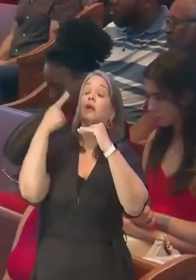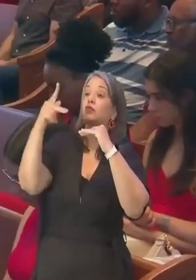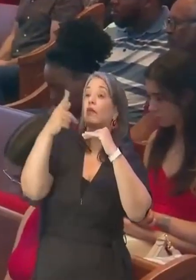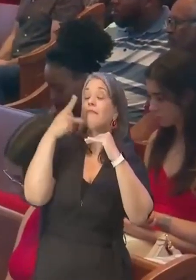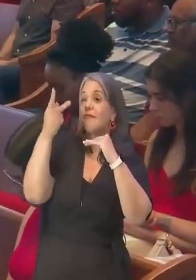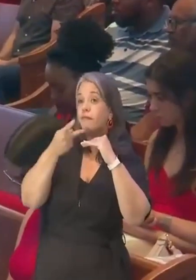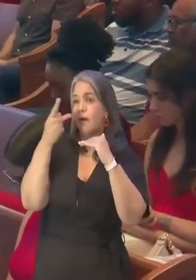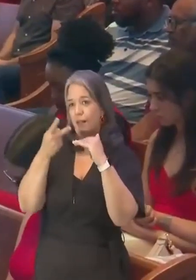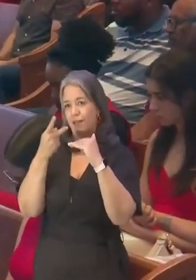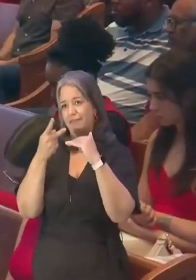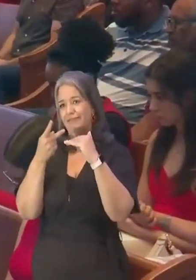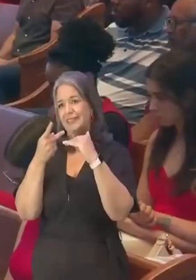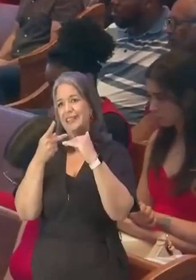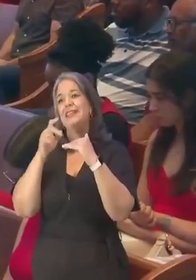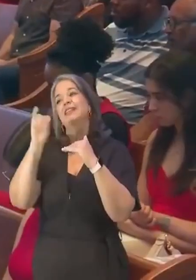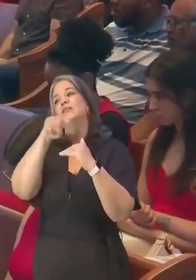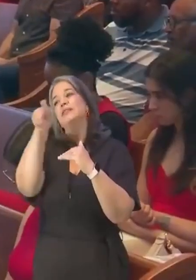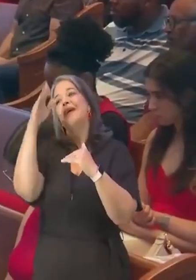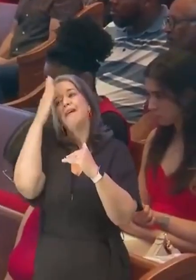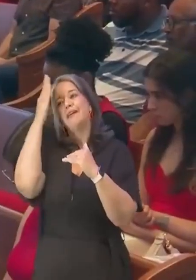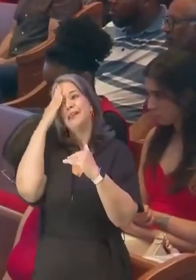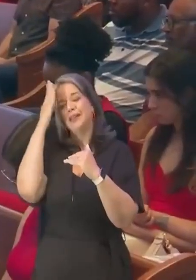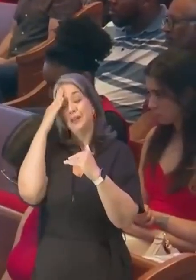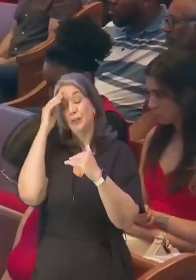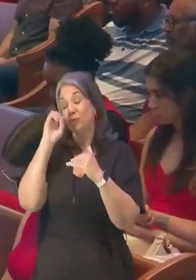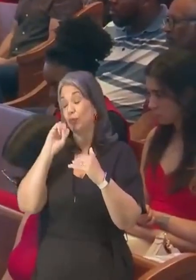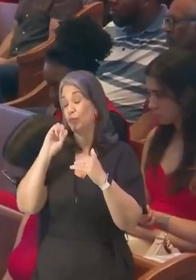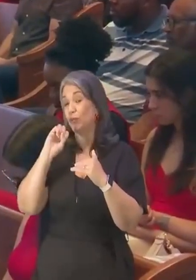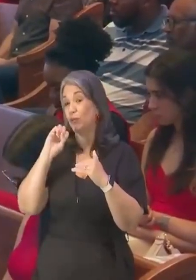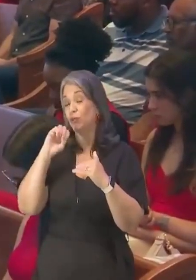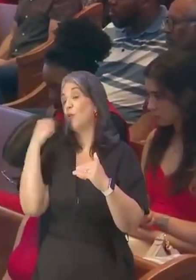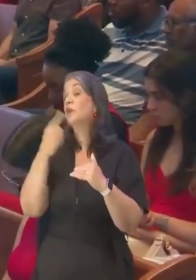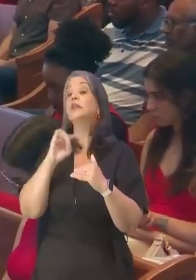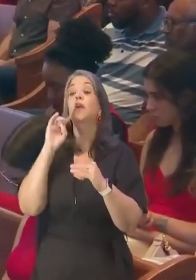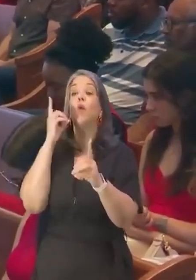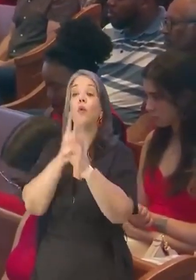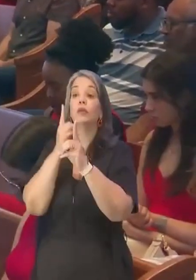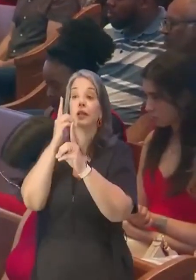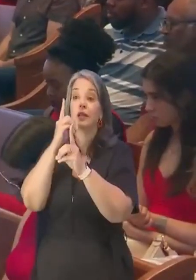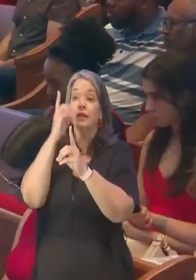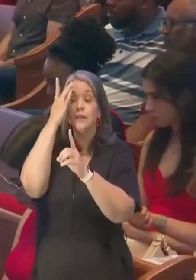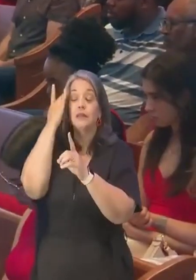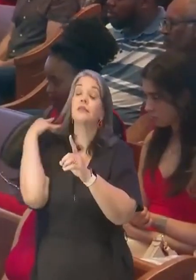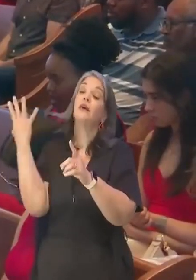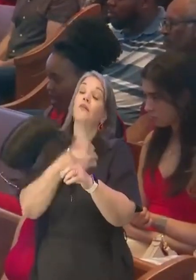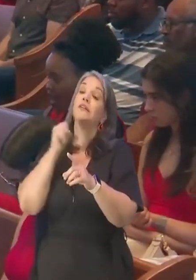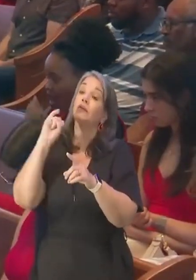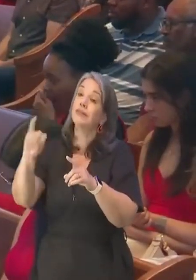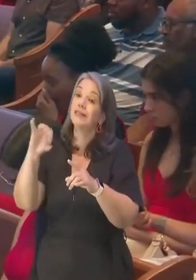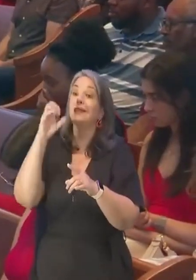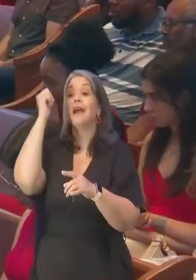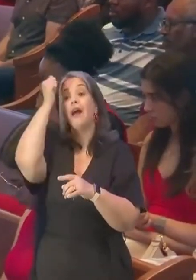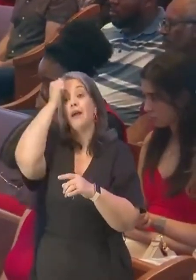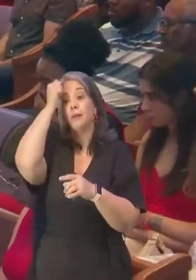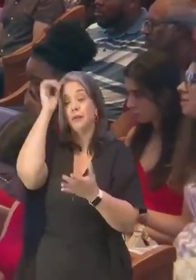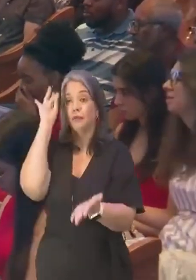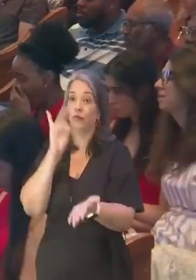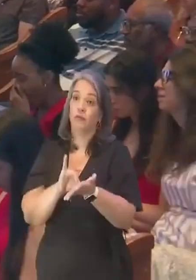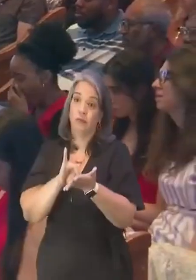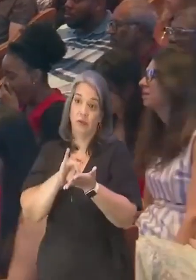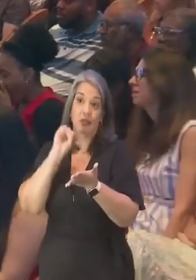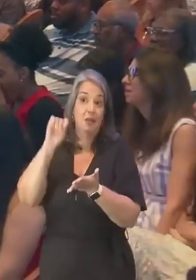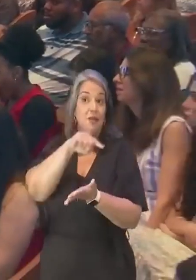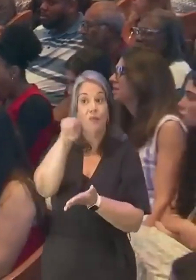Só existe salvação quando nós nos arrependemos. Se você não se arrepende,